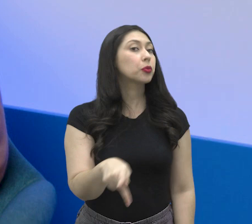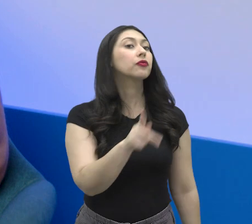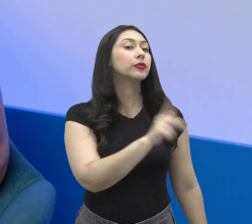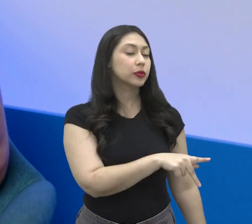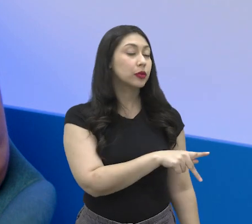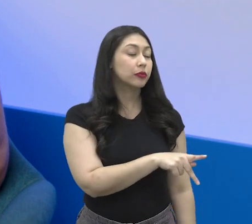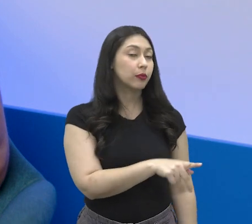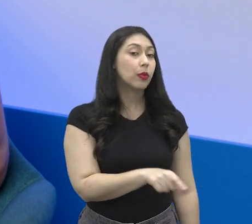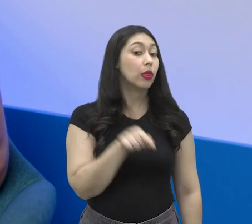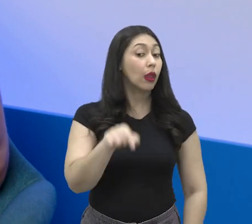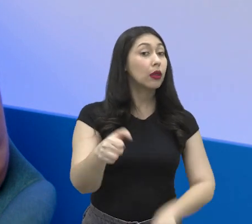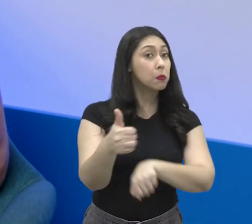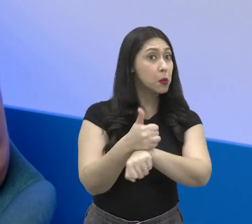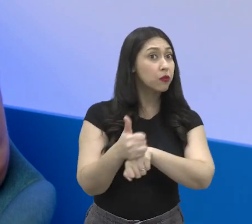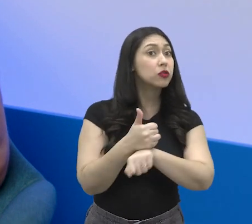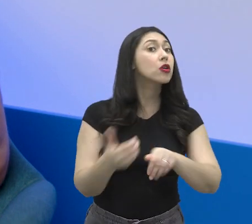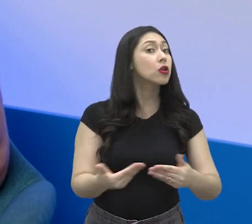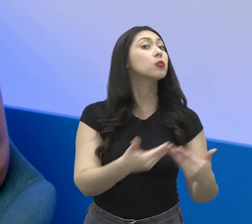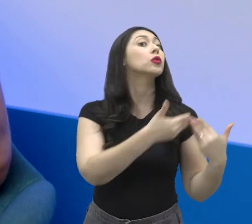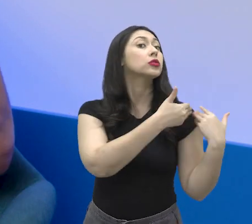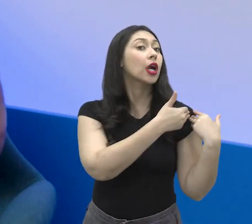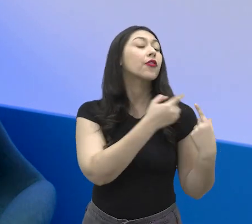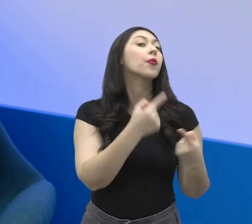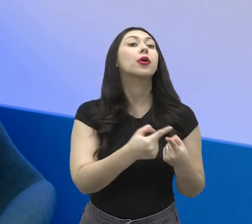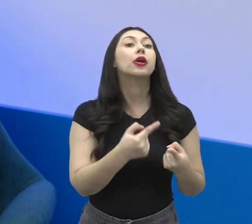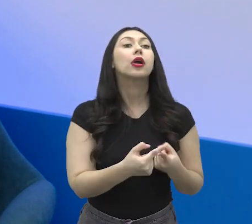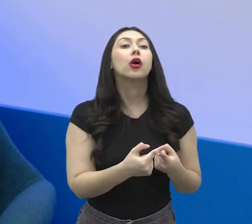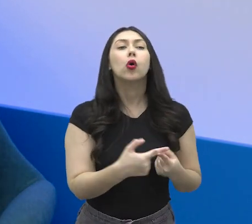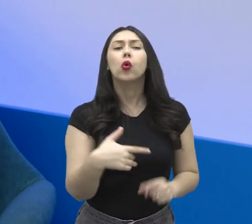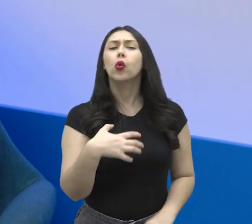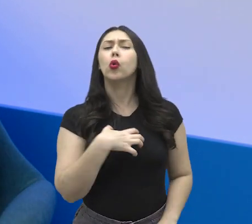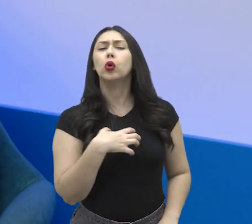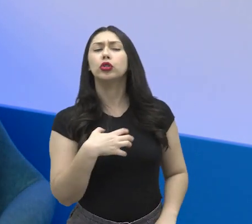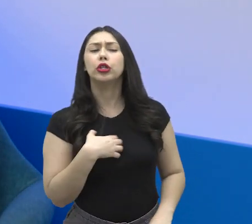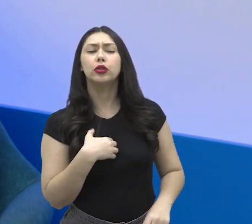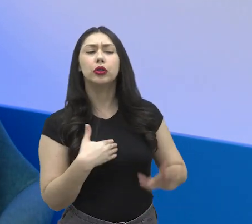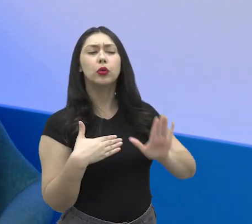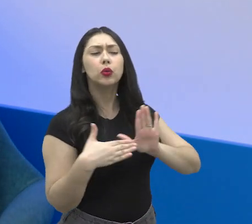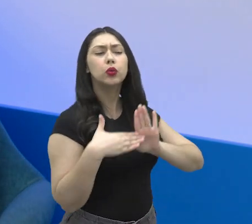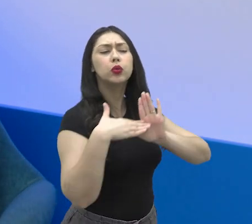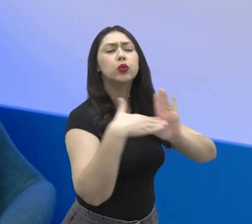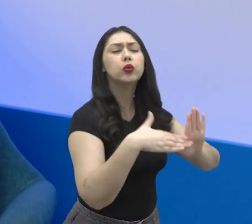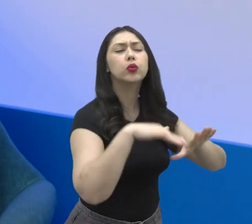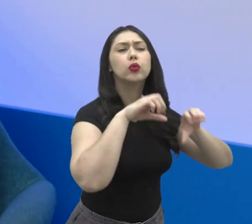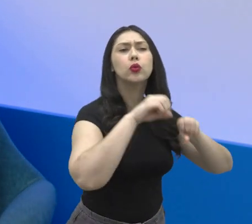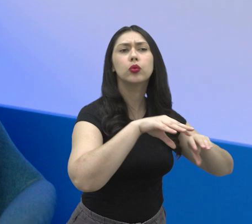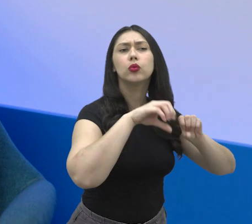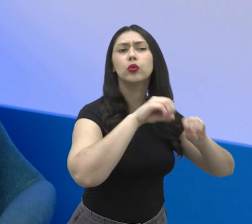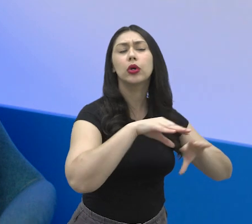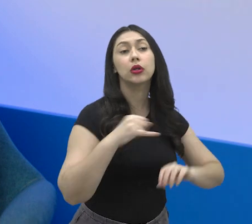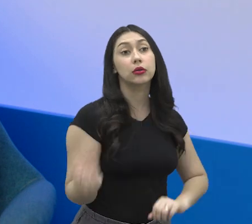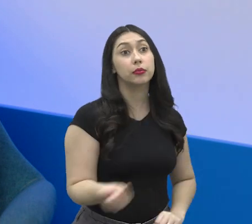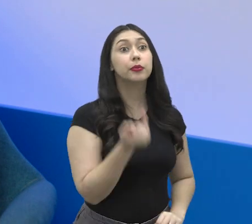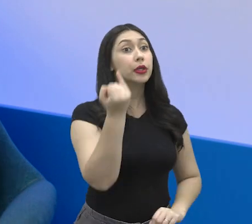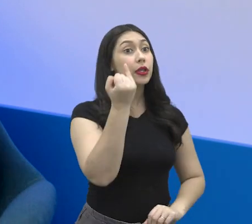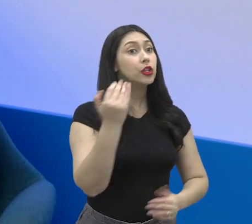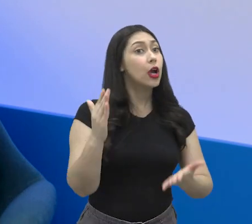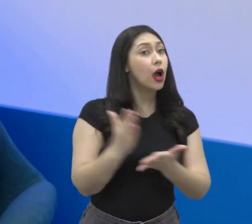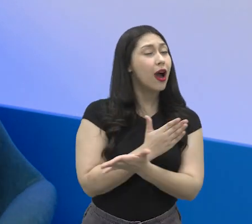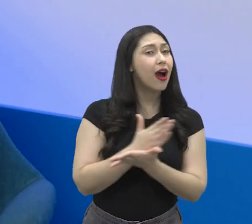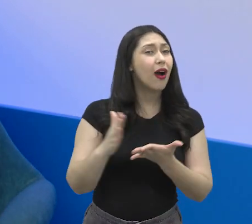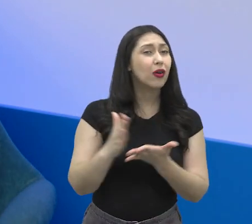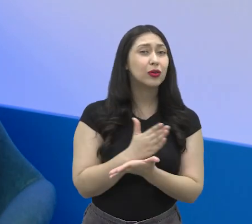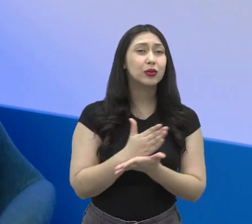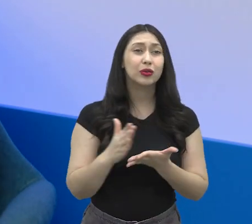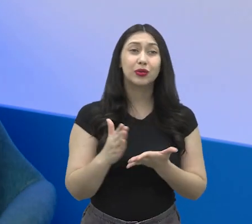pode tirar a nossa responsabilidade, porque a forma que a gente conduz isso que é bastante importante. Tem